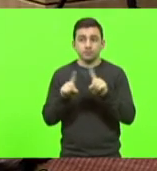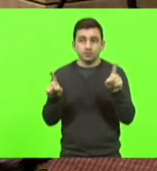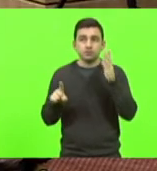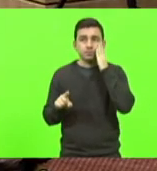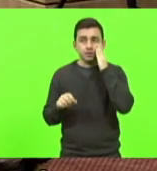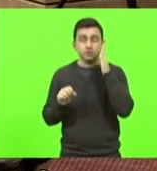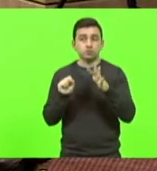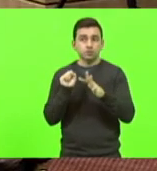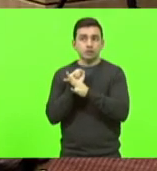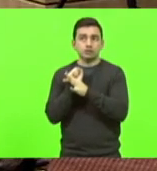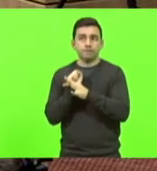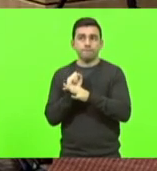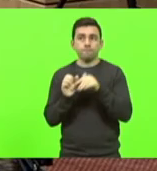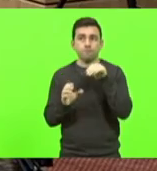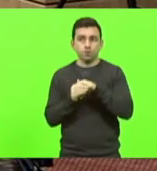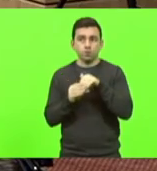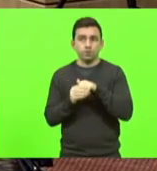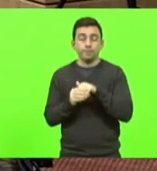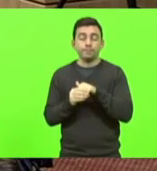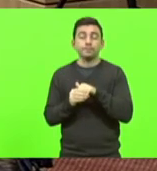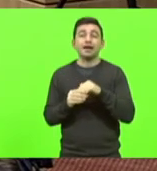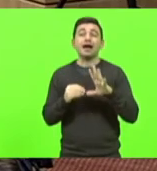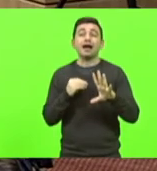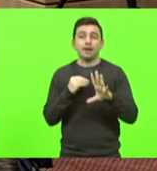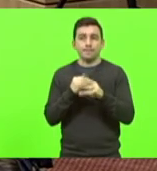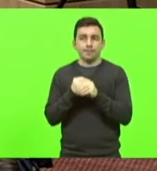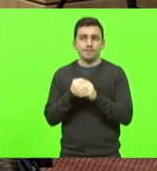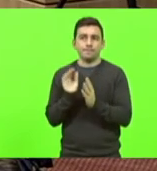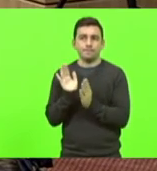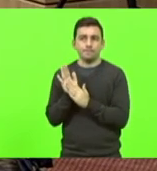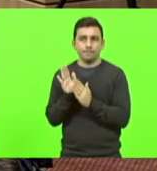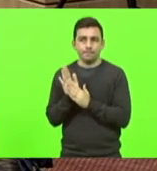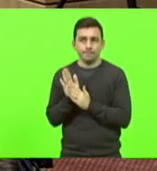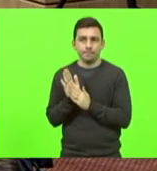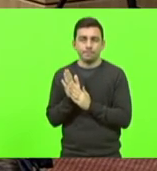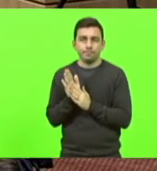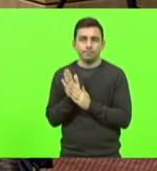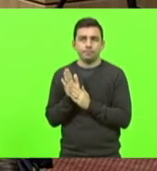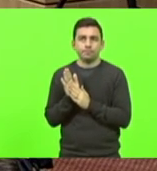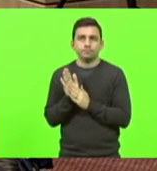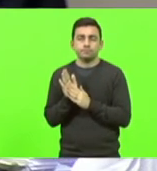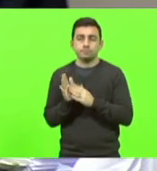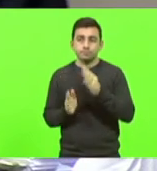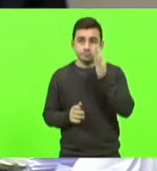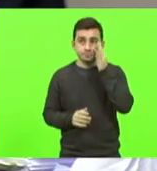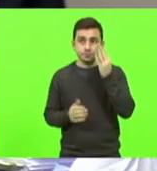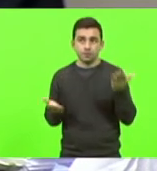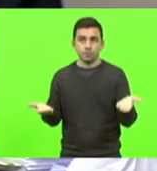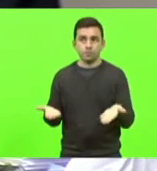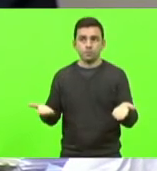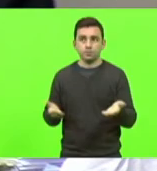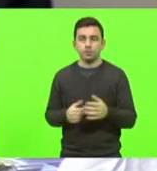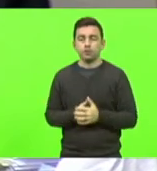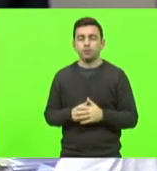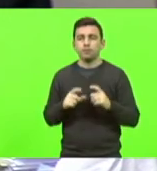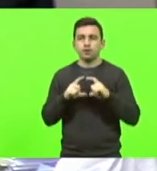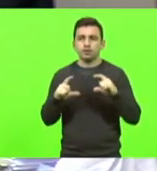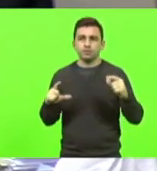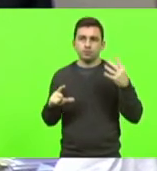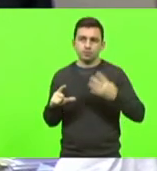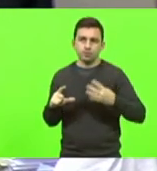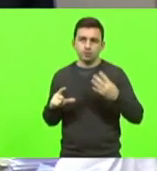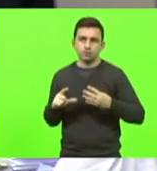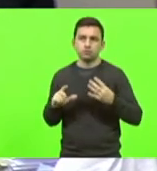do voto o que prevê a emenda proposta para a prestação Parágrafo 4º